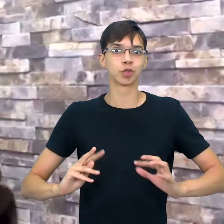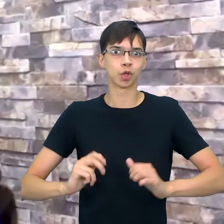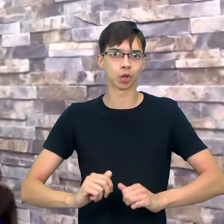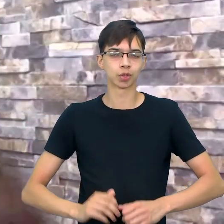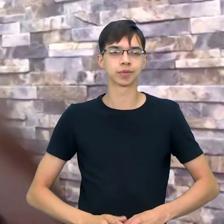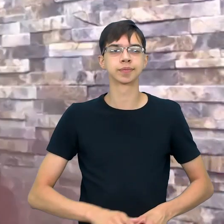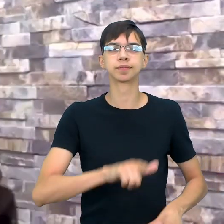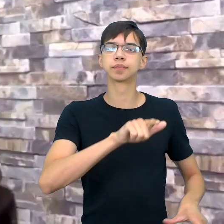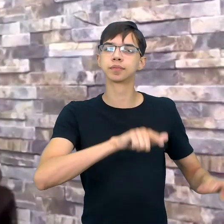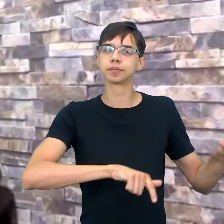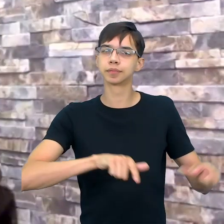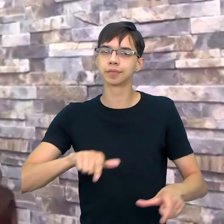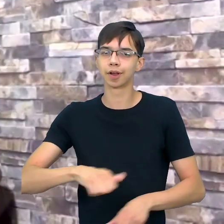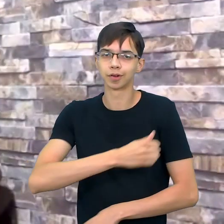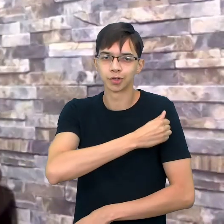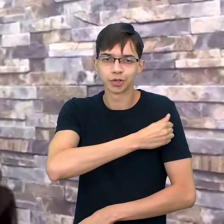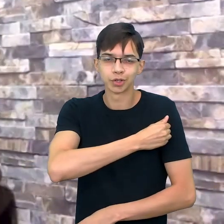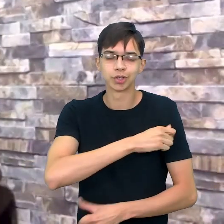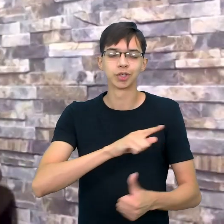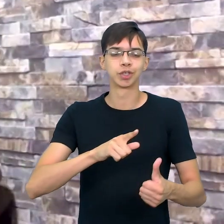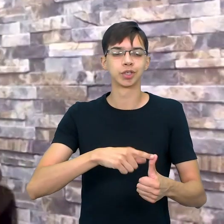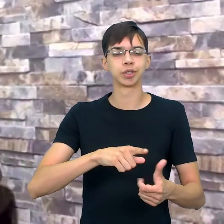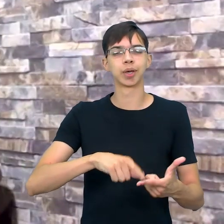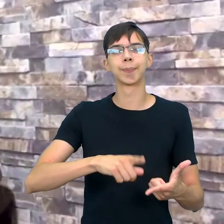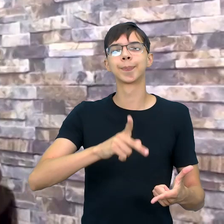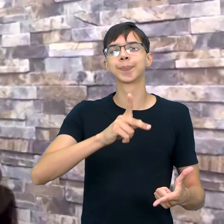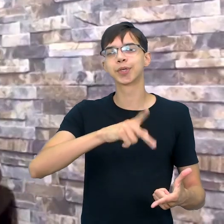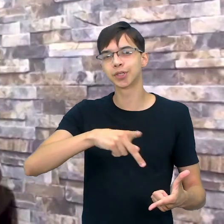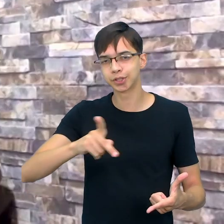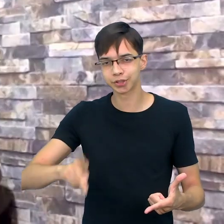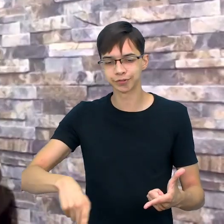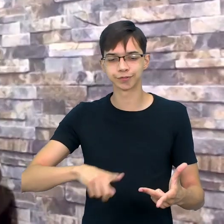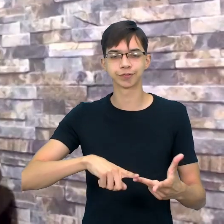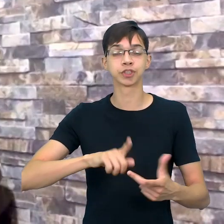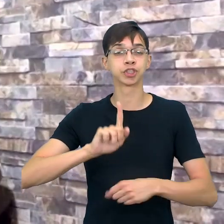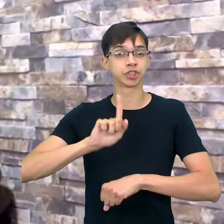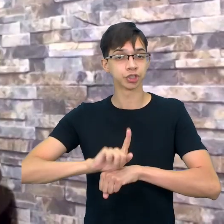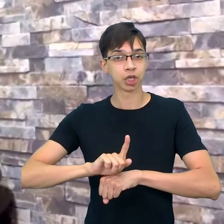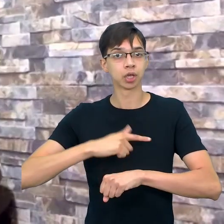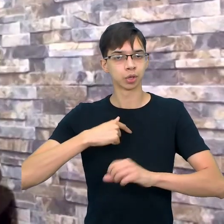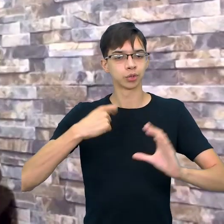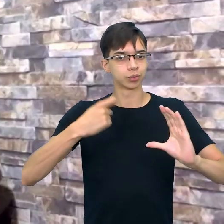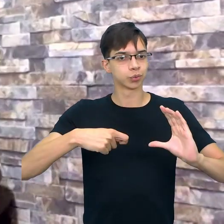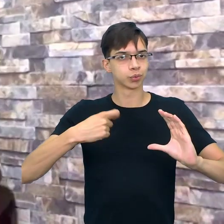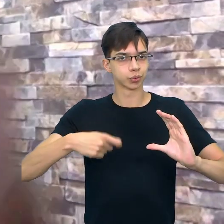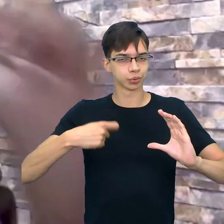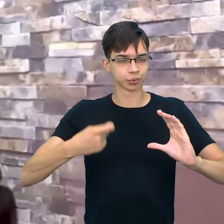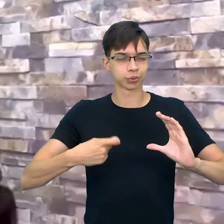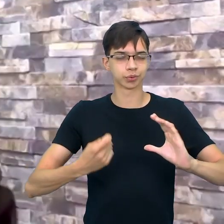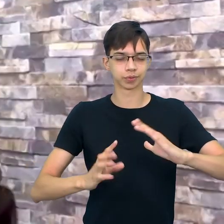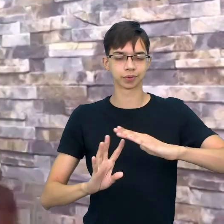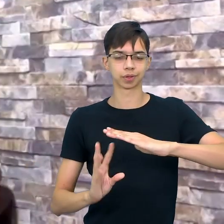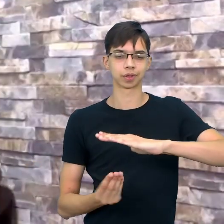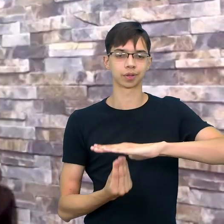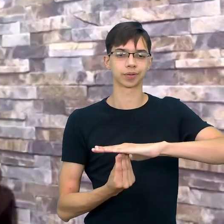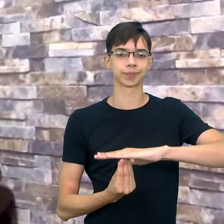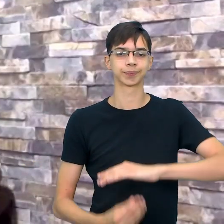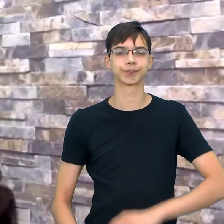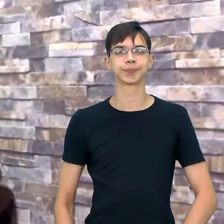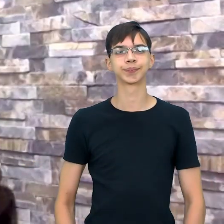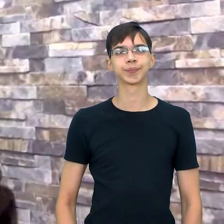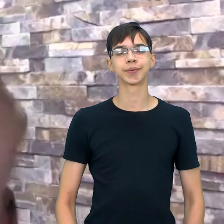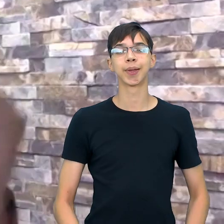os professores, para os gestores. Eu vou subir esse vídeo, né, que a gente gravou essa culminância lá no nosso Padlet